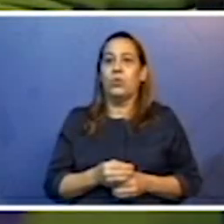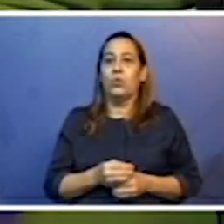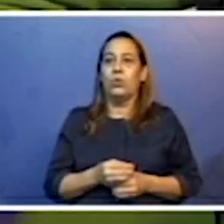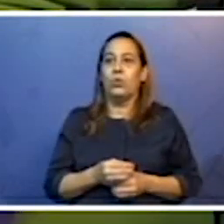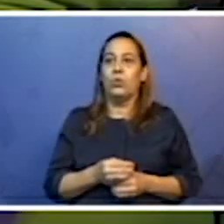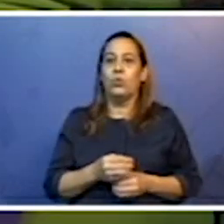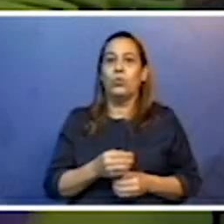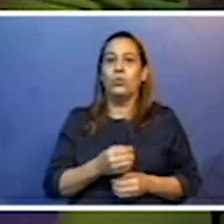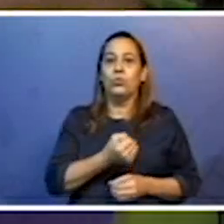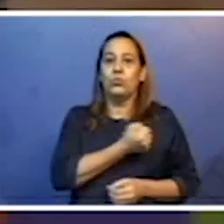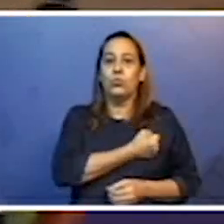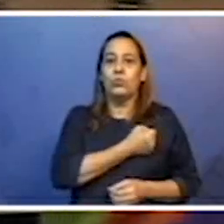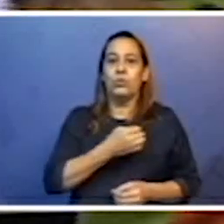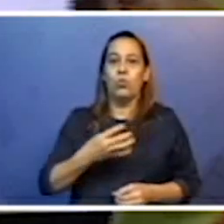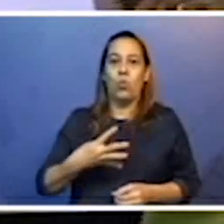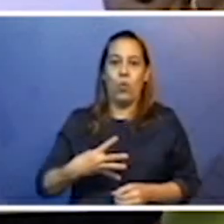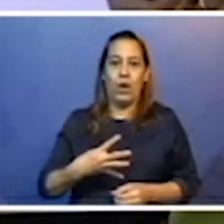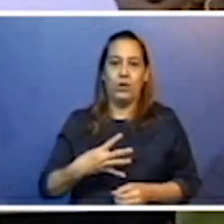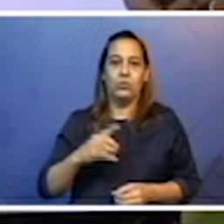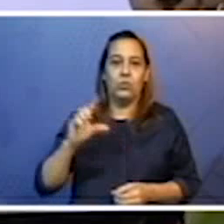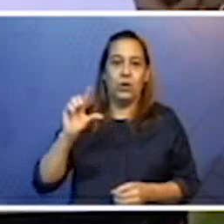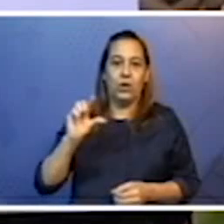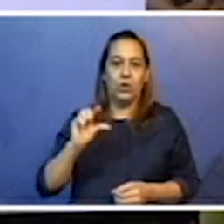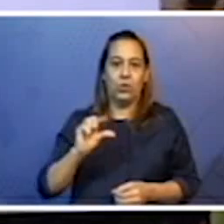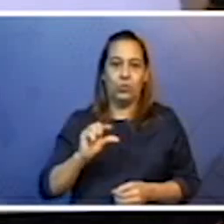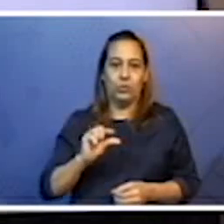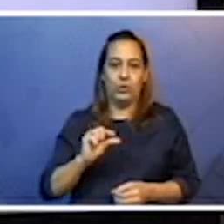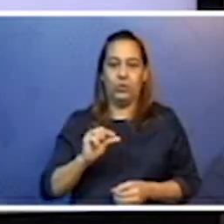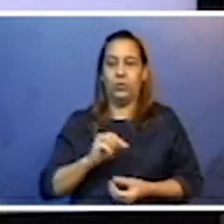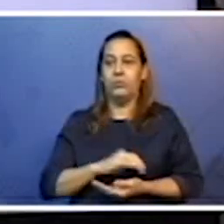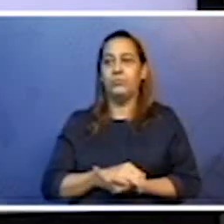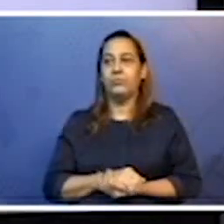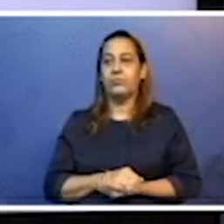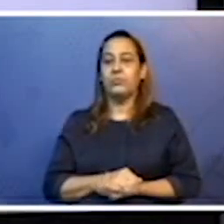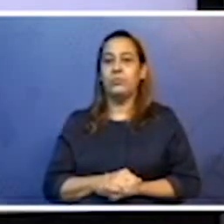recipiente 4 é o menor. Coloquem lá.